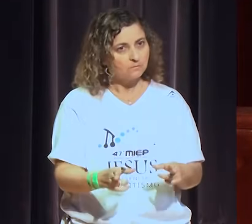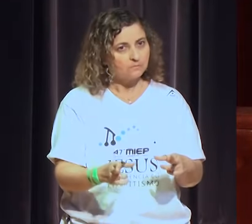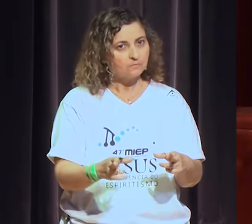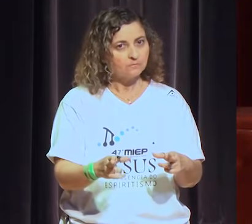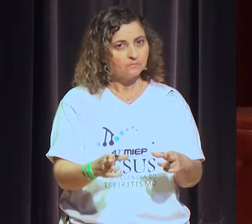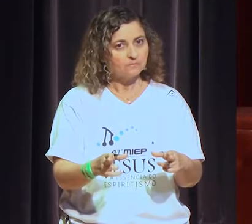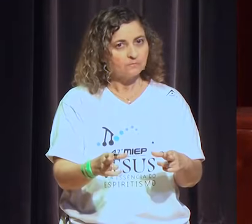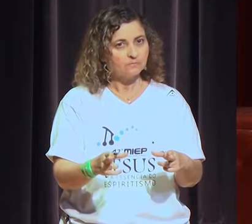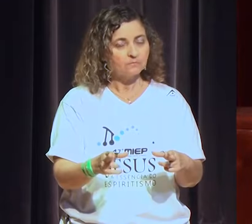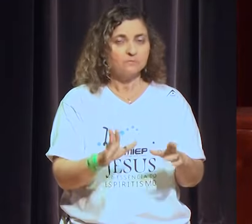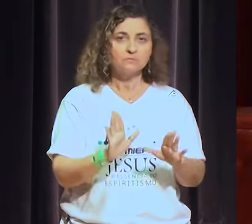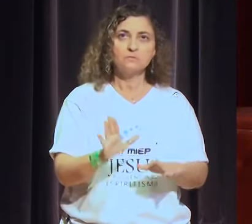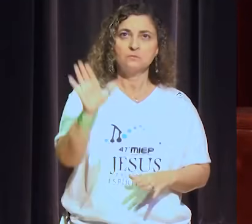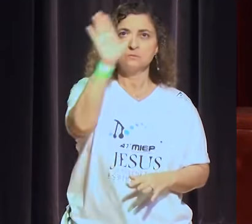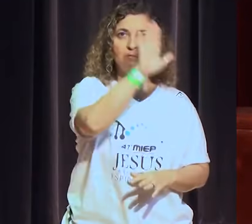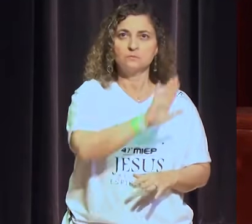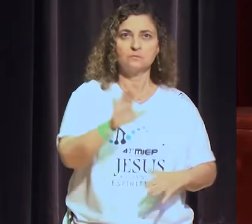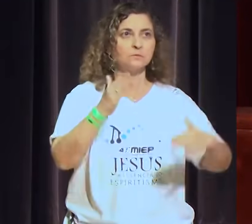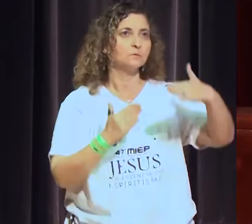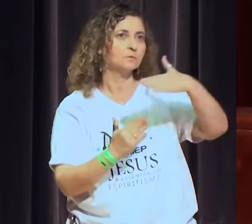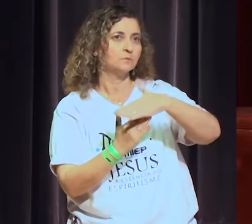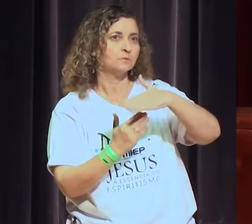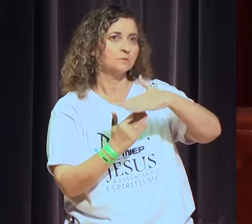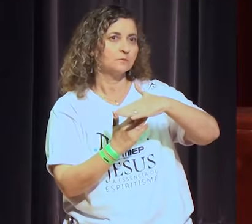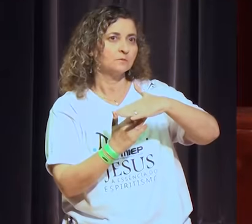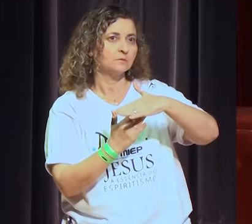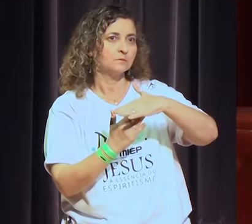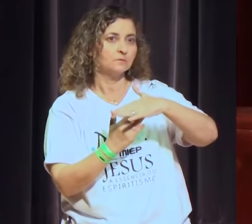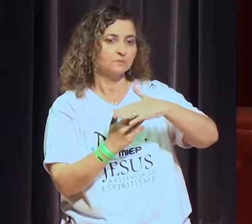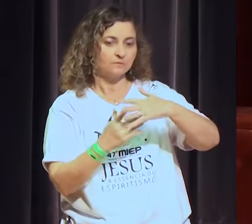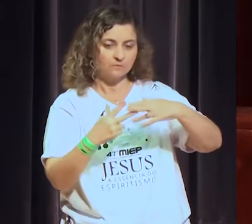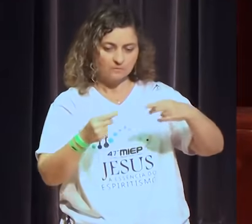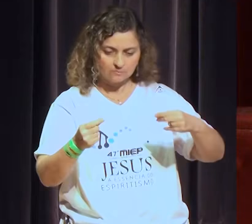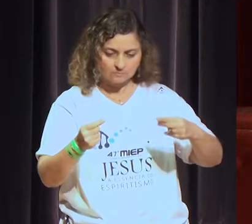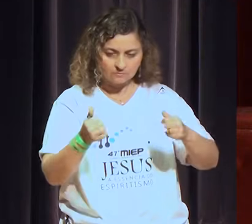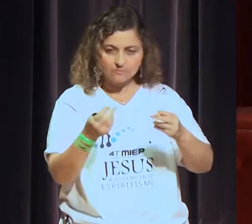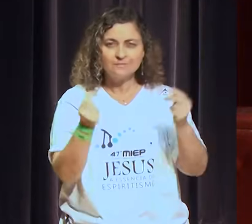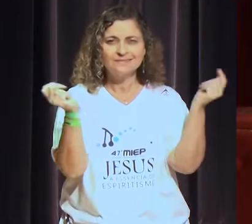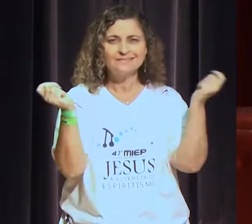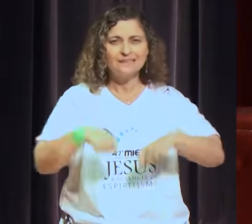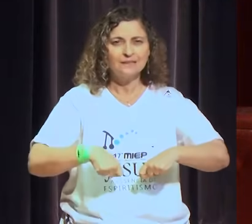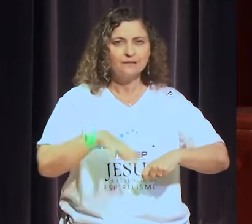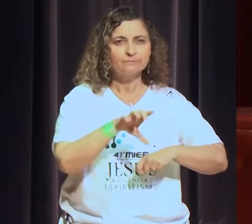e que o espaço e o tempo é uma coisa material